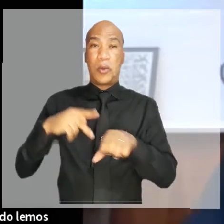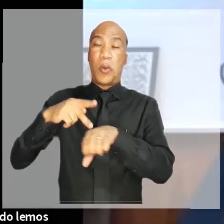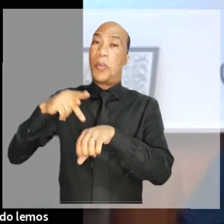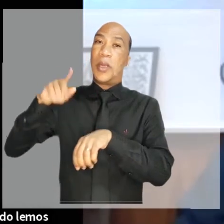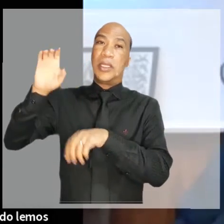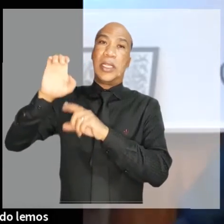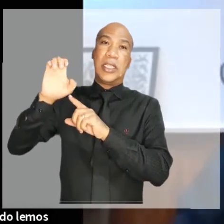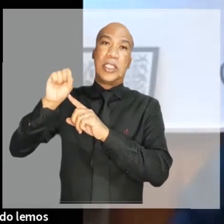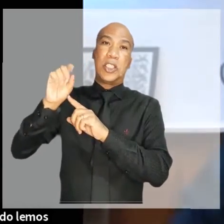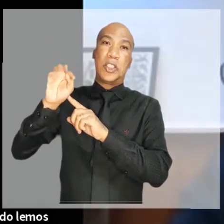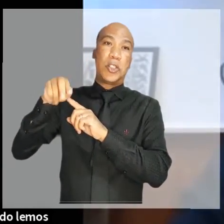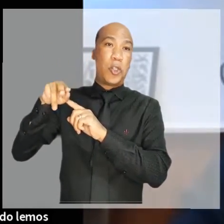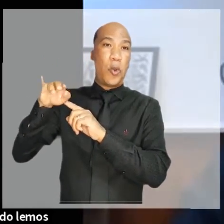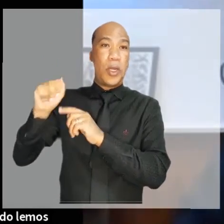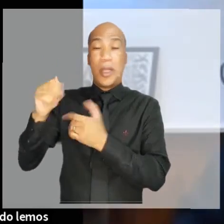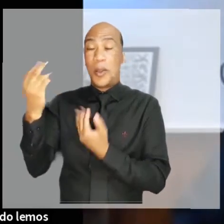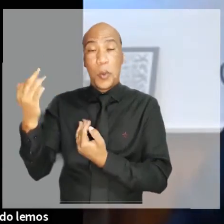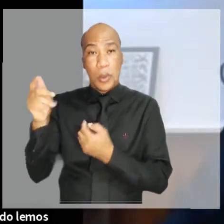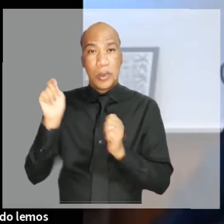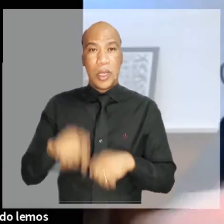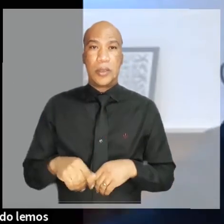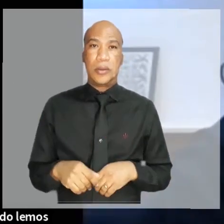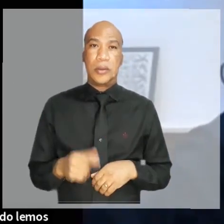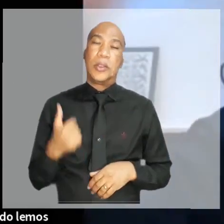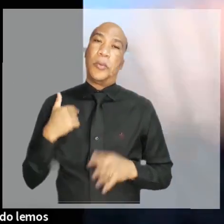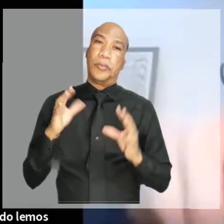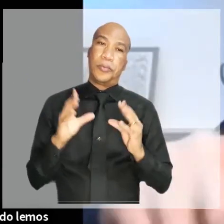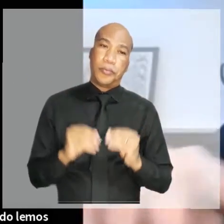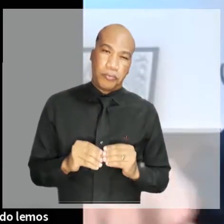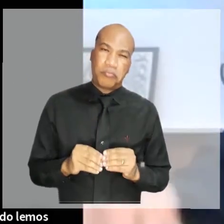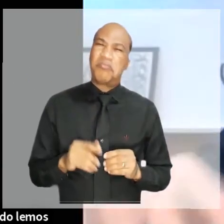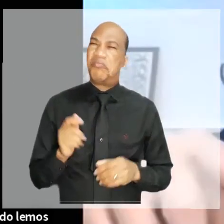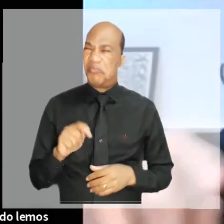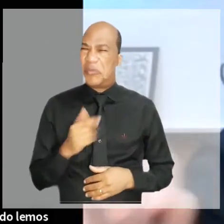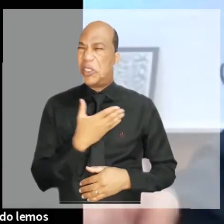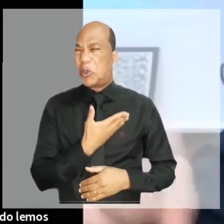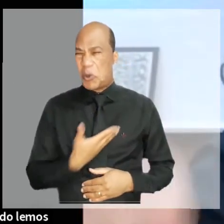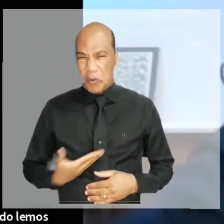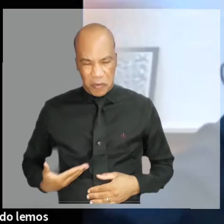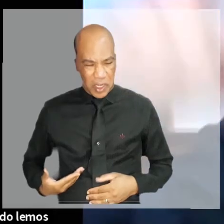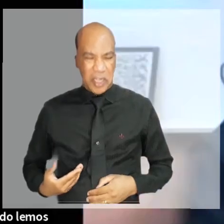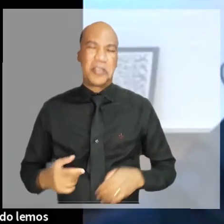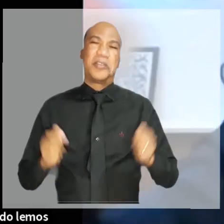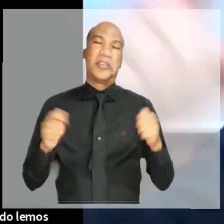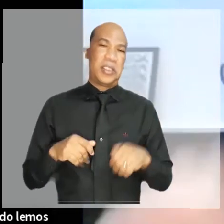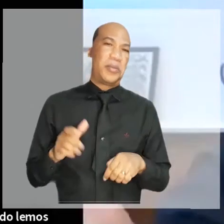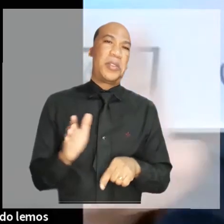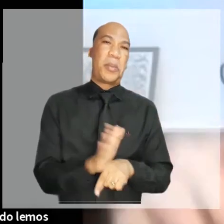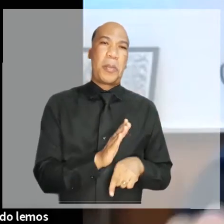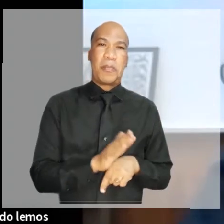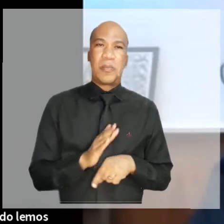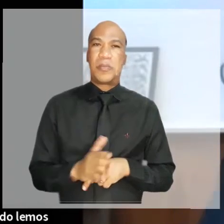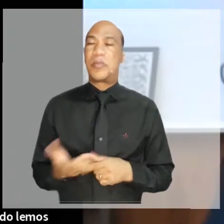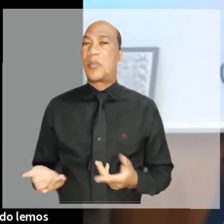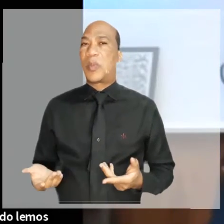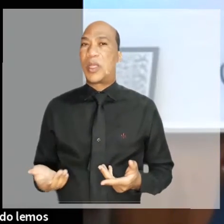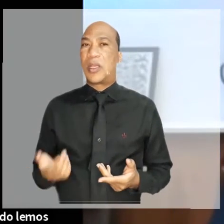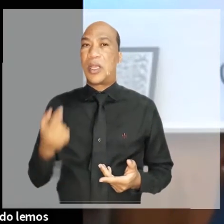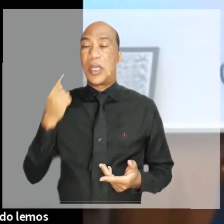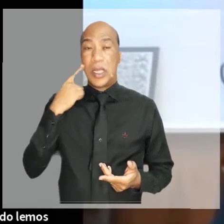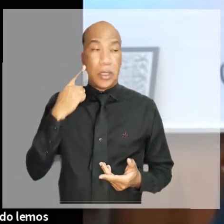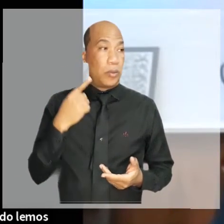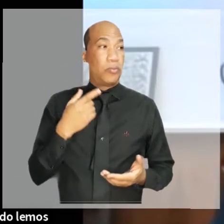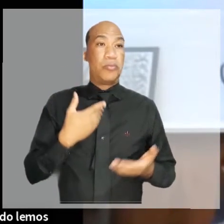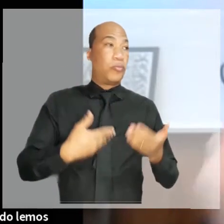determinante. Essa colaboração entre, por exemplo, as law-techs e o poder judiciário gera um círculo virtuoso, né?